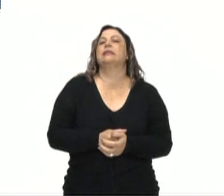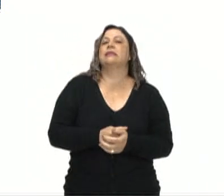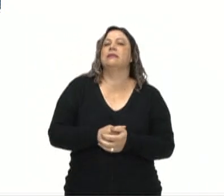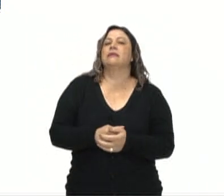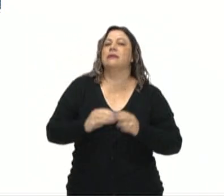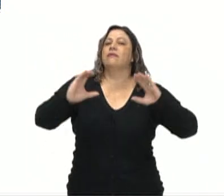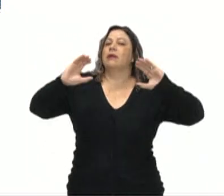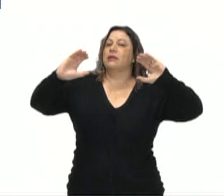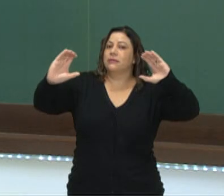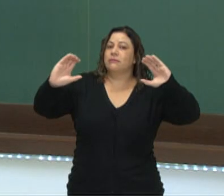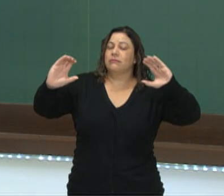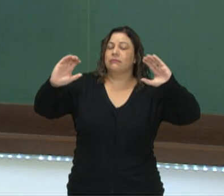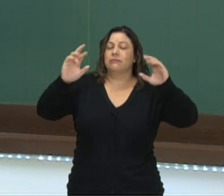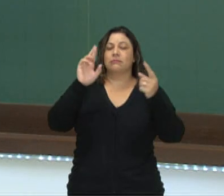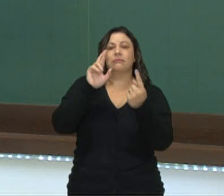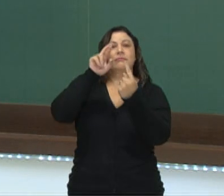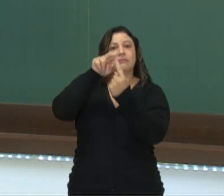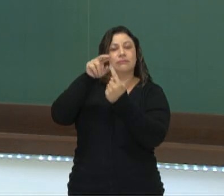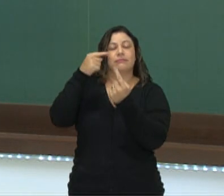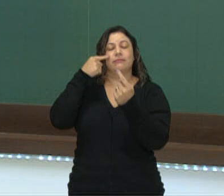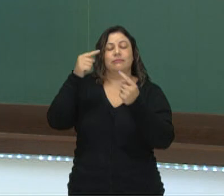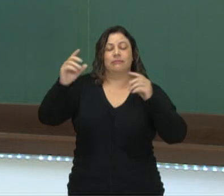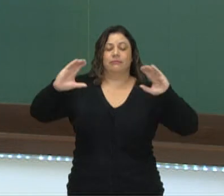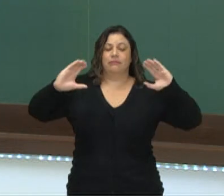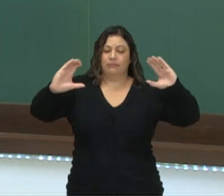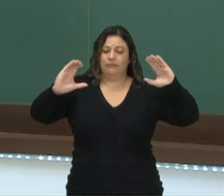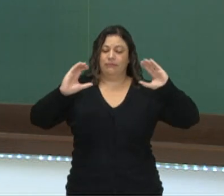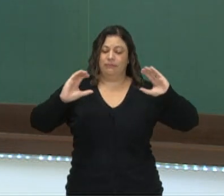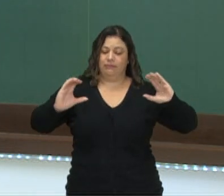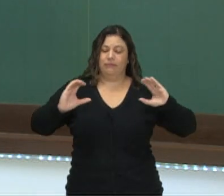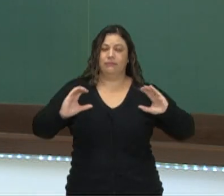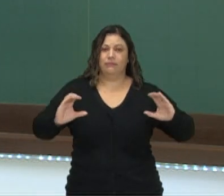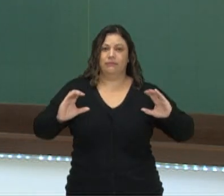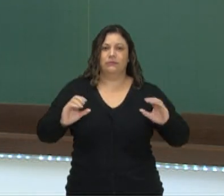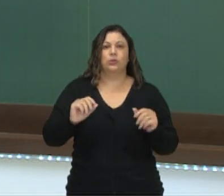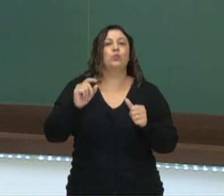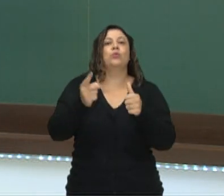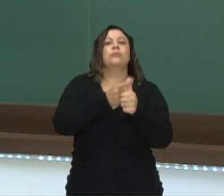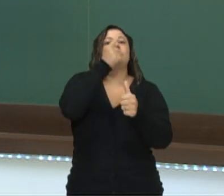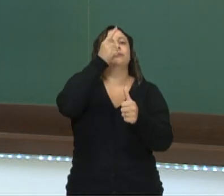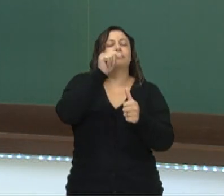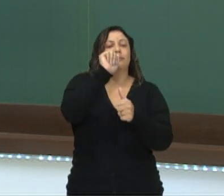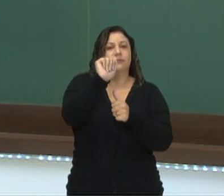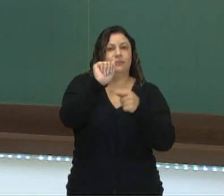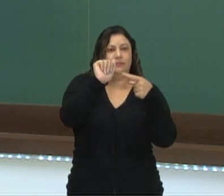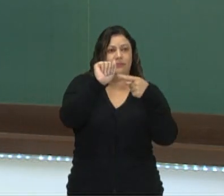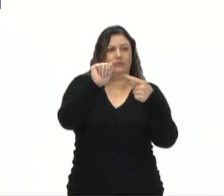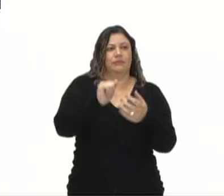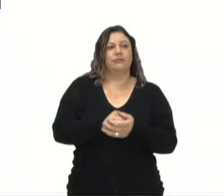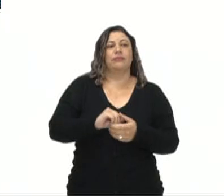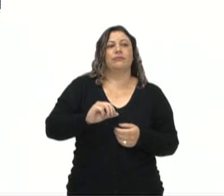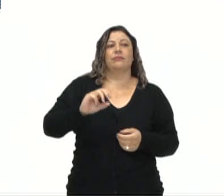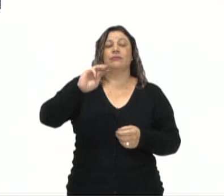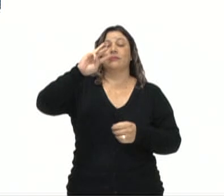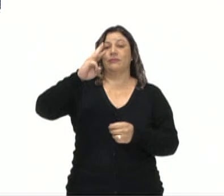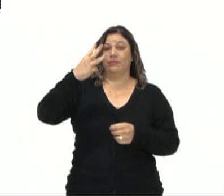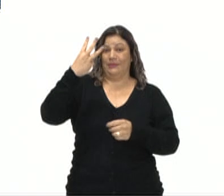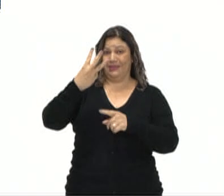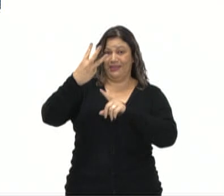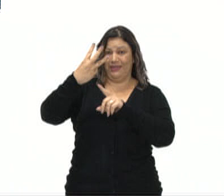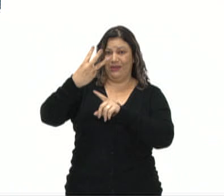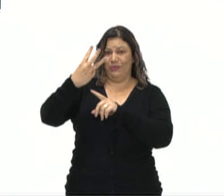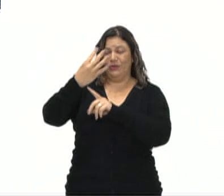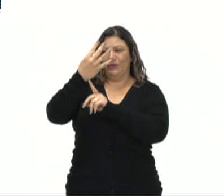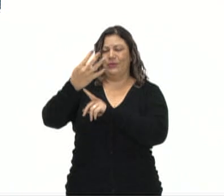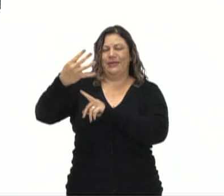vamos representá-las por meio de uma expressão. Qual que é a primeira? Letra A. Triplo de 45